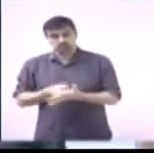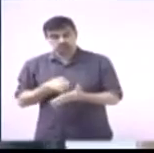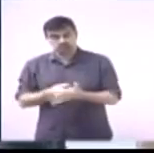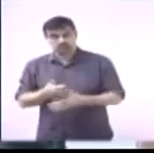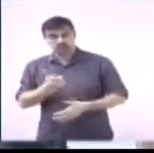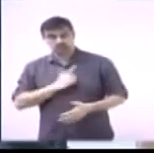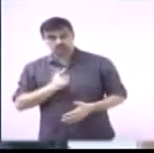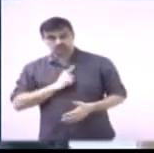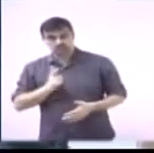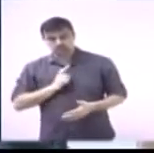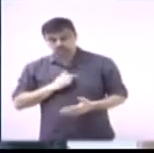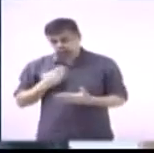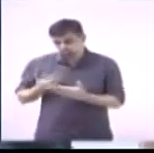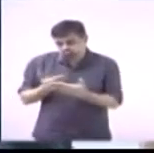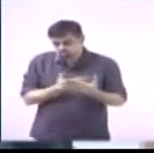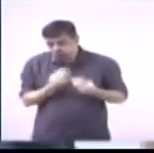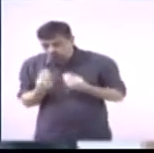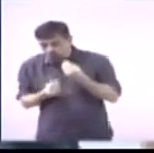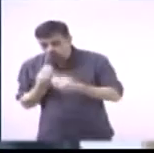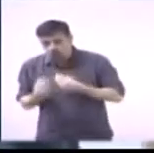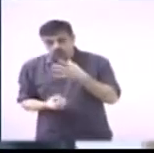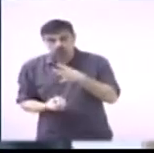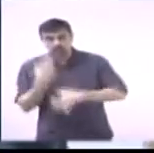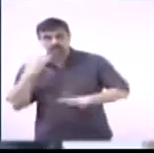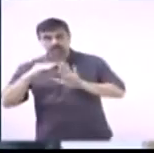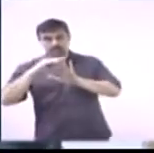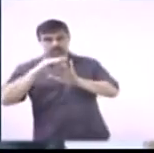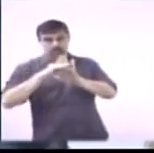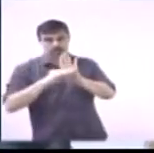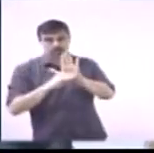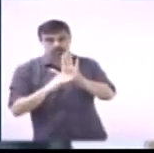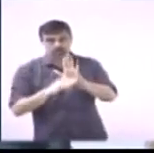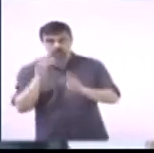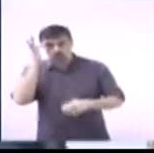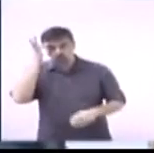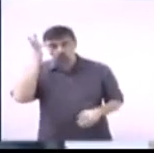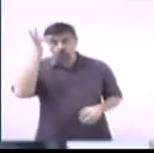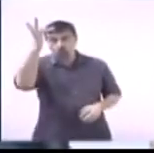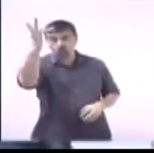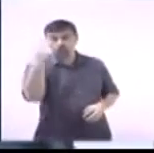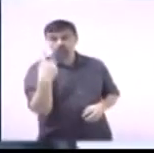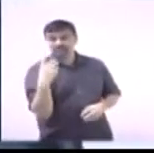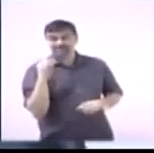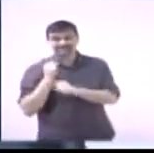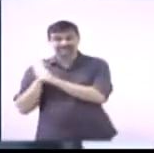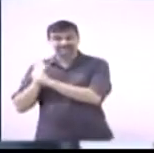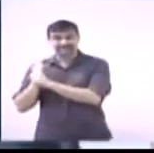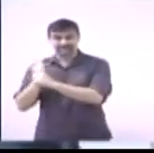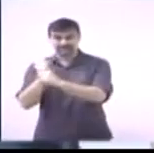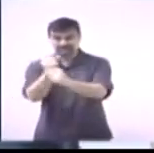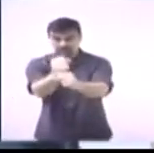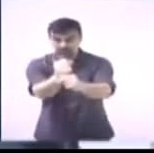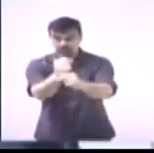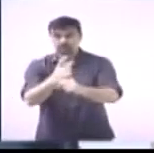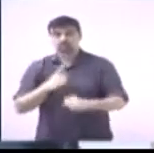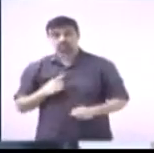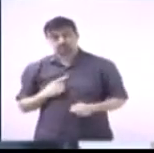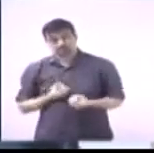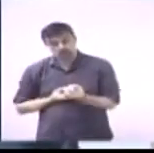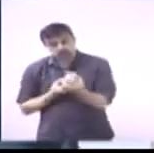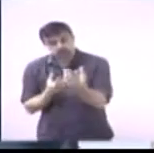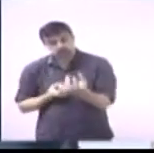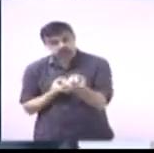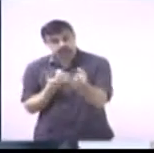obrigatoriedade de se debruçar e fazer um plano para os próximos 10 anos. Então, informação importante número 1.